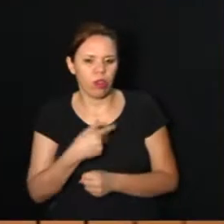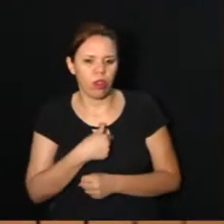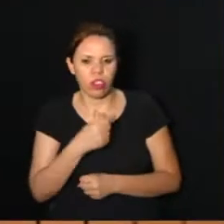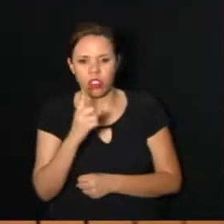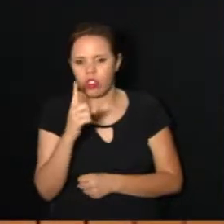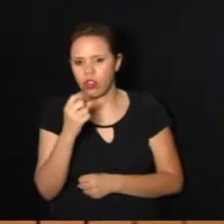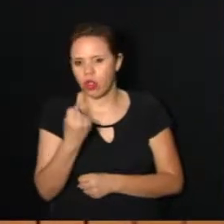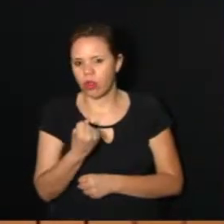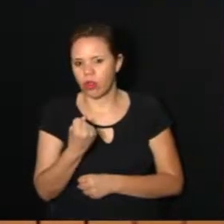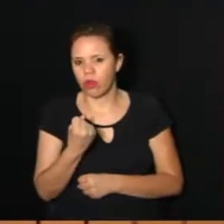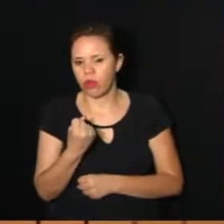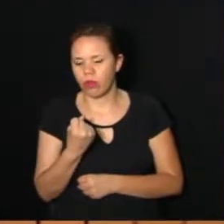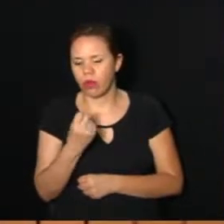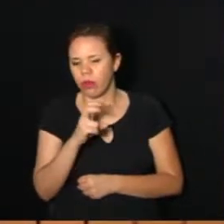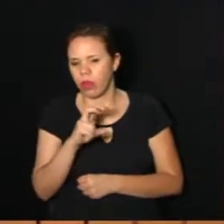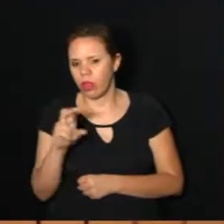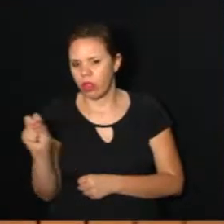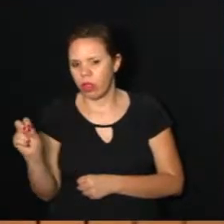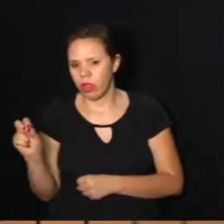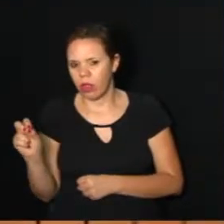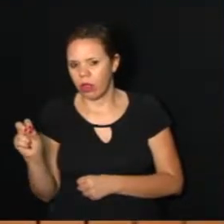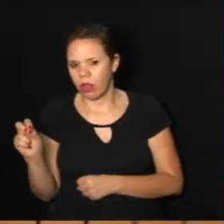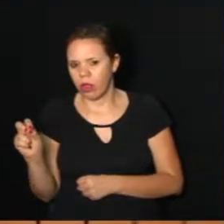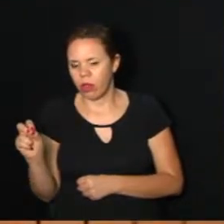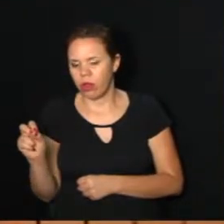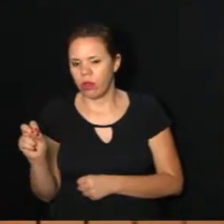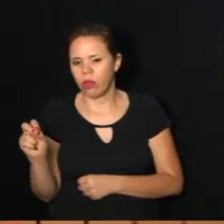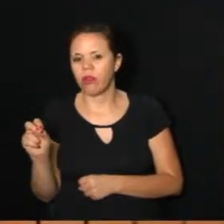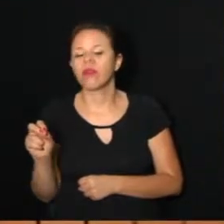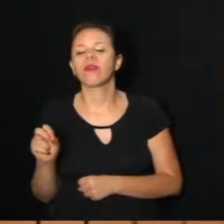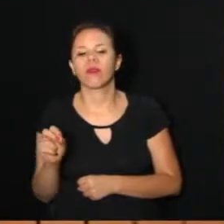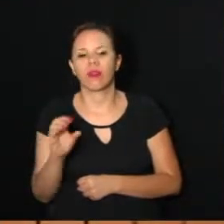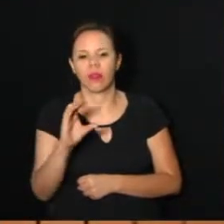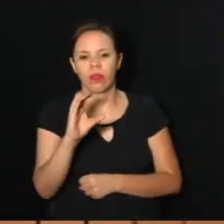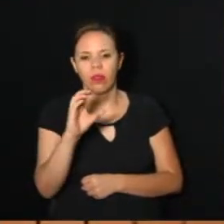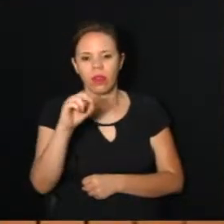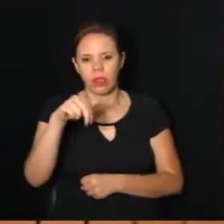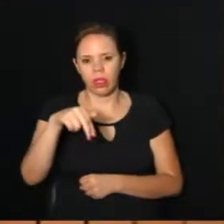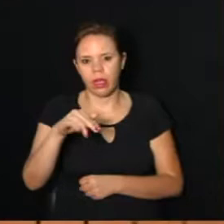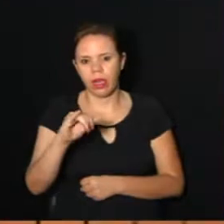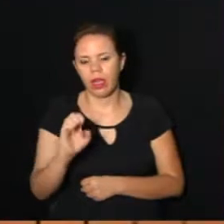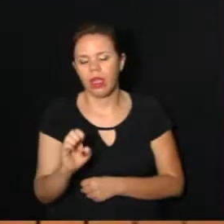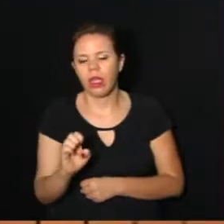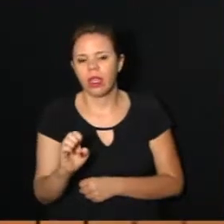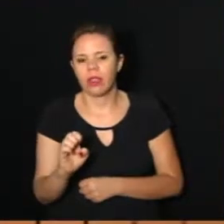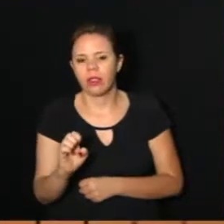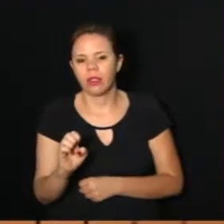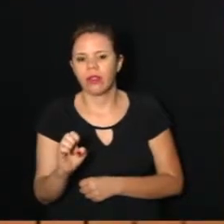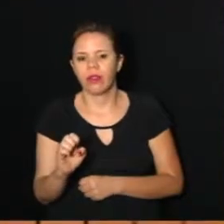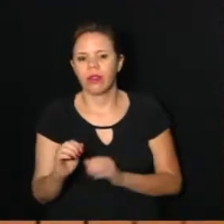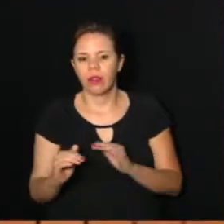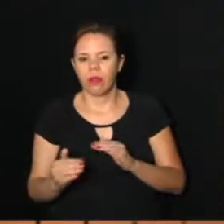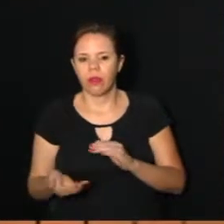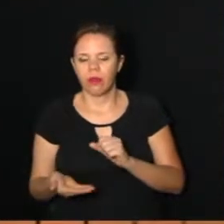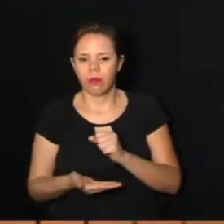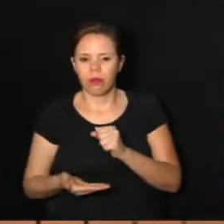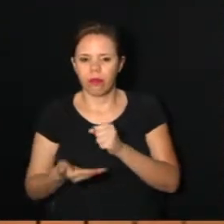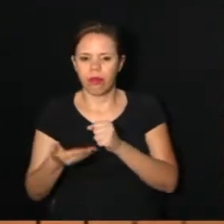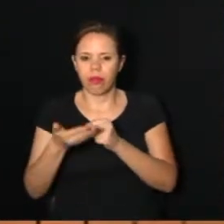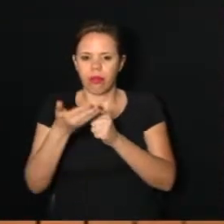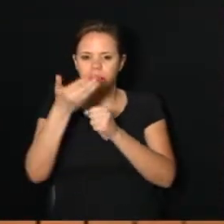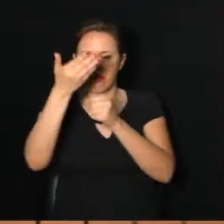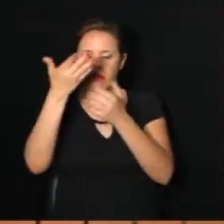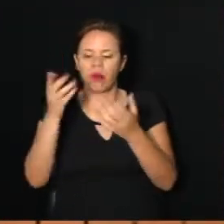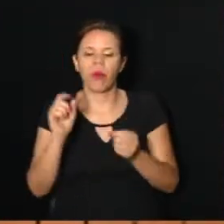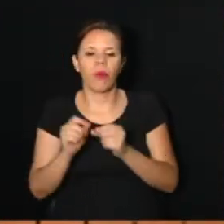quase 18.500 quinais foram classificados como baixo, médio e alto impacto. Como é que